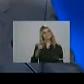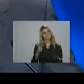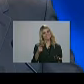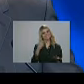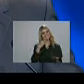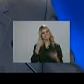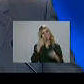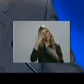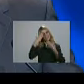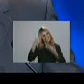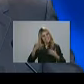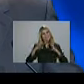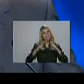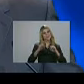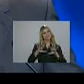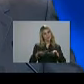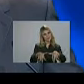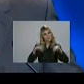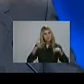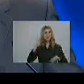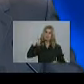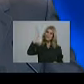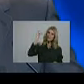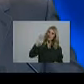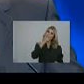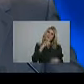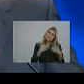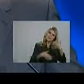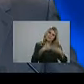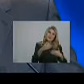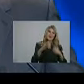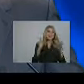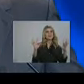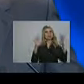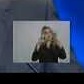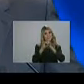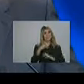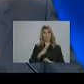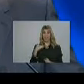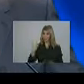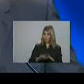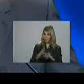Eu agradeço a presença de todos e a atenção dos telespectadores que estiveram até